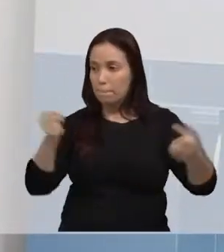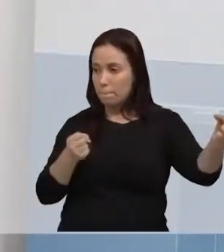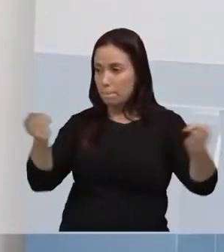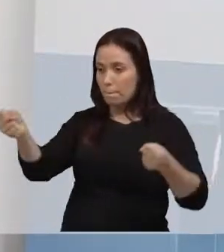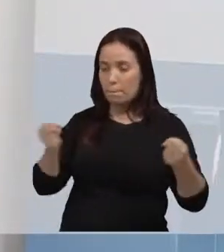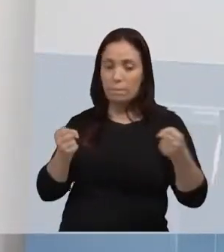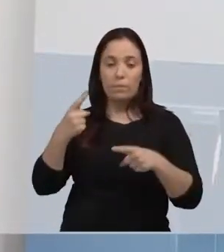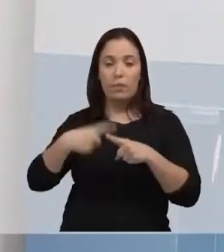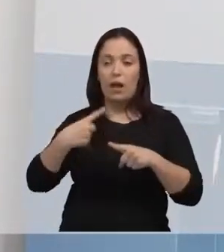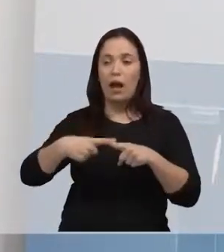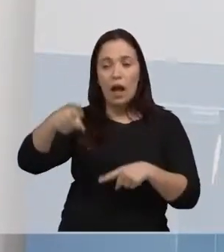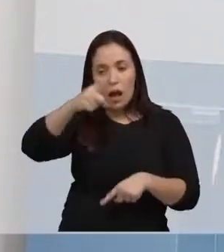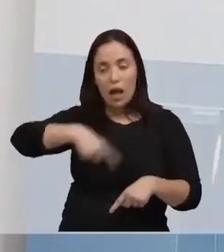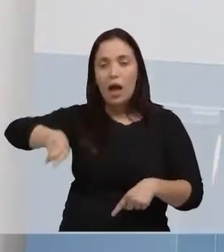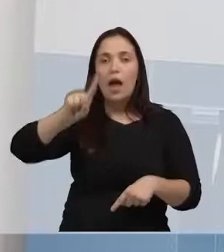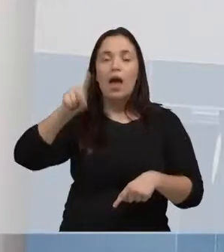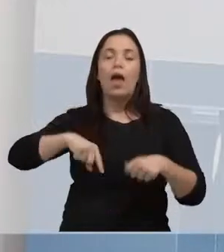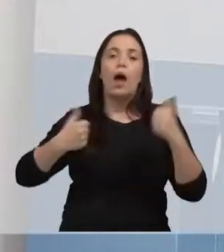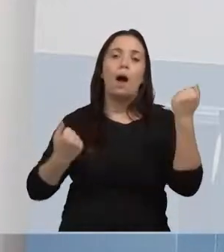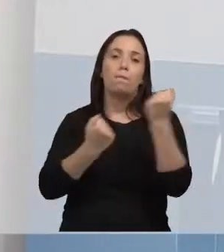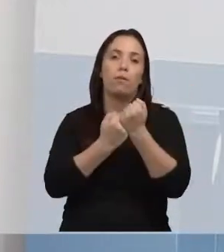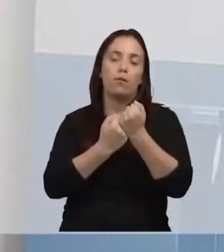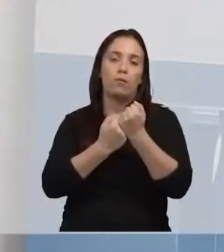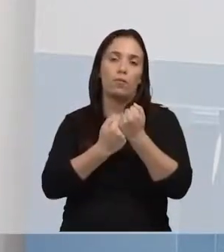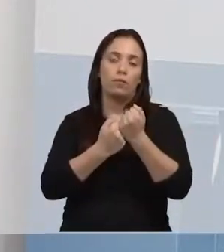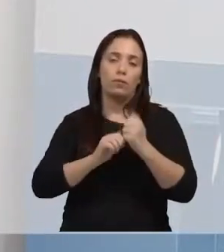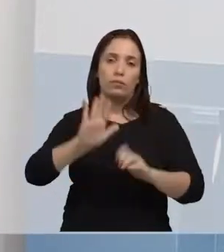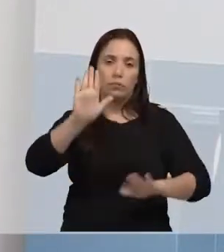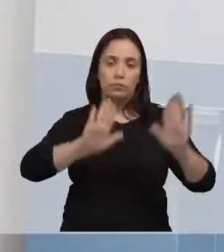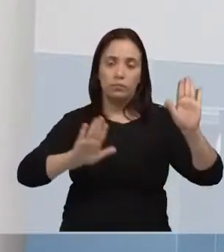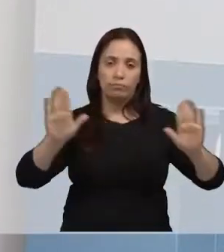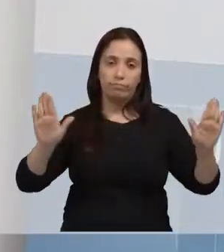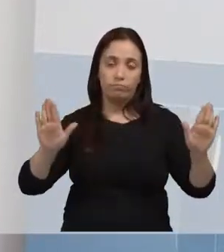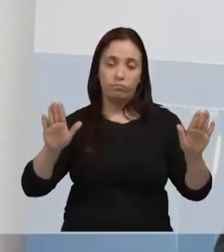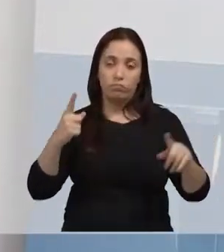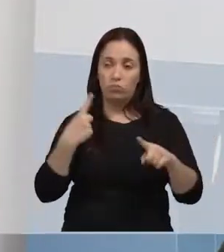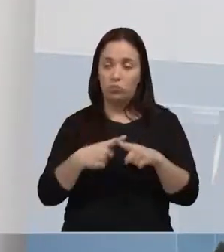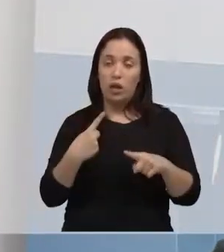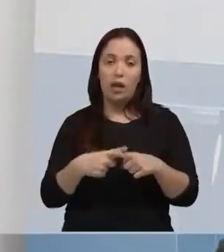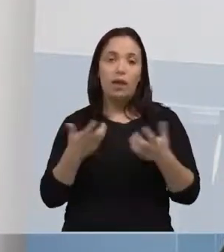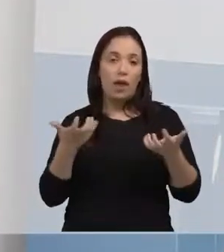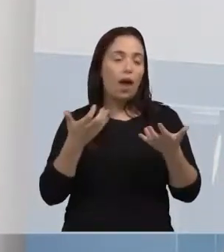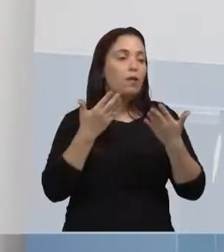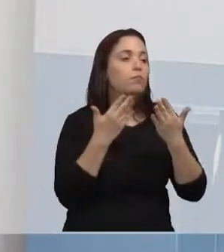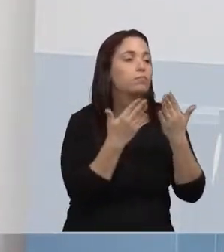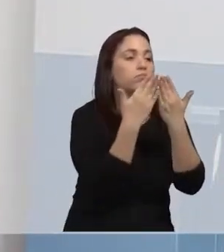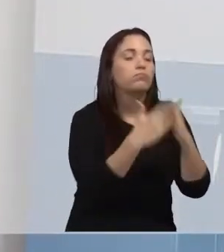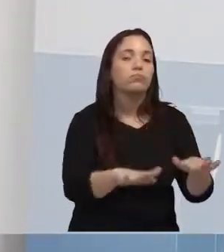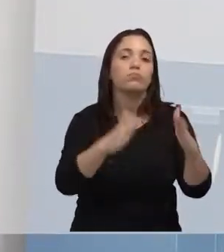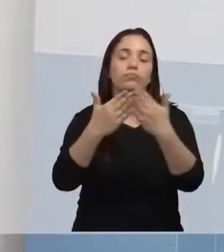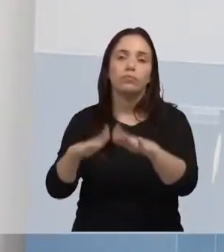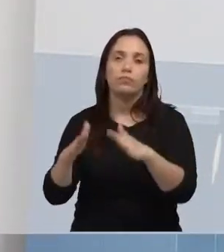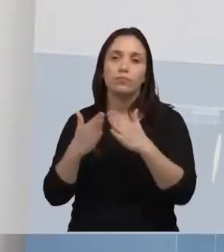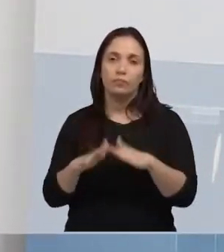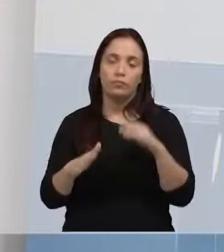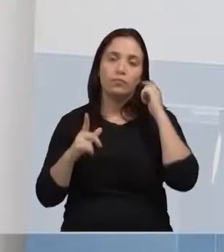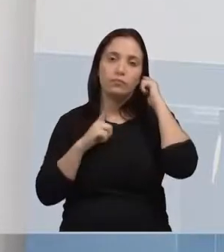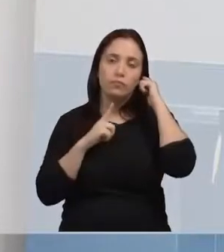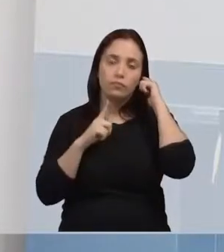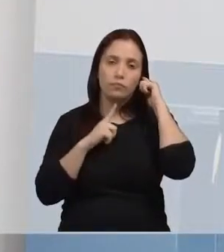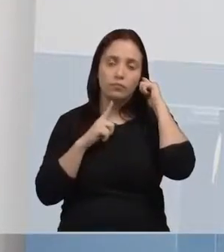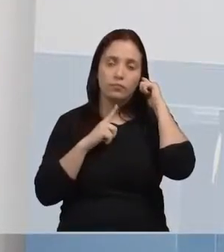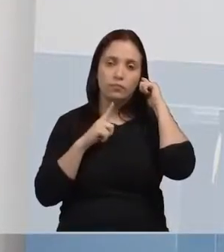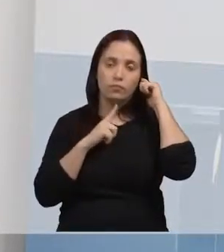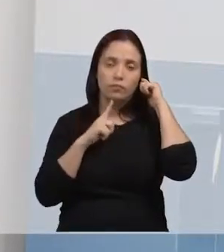que as pessoas que apoiaram a candidatura. Mas cada um deles quer puxar o seu interesse, a sardinha. E nunca estão